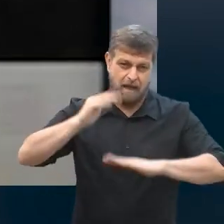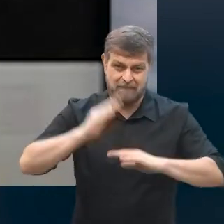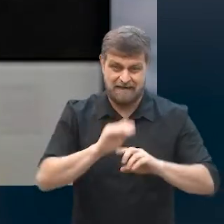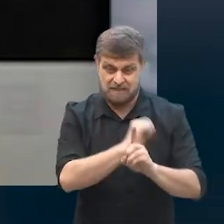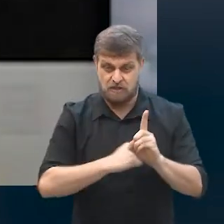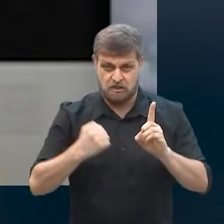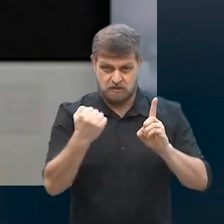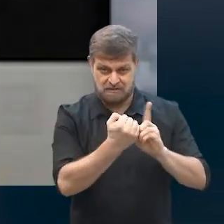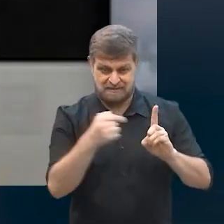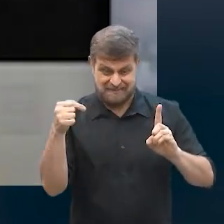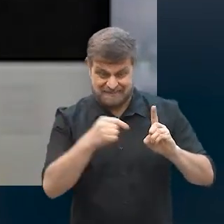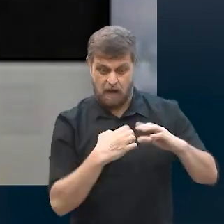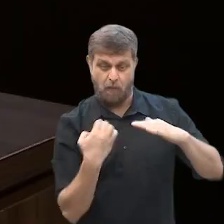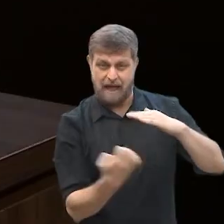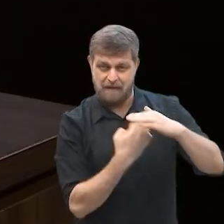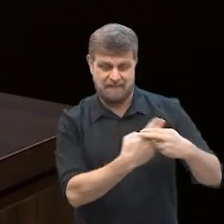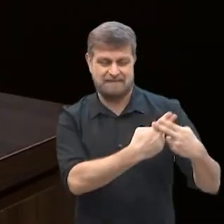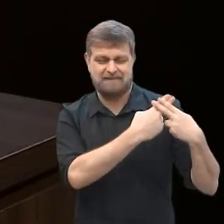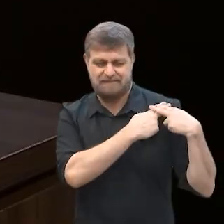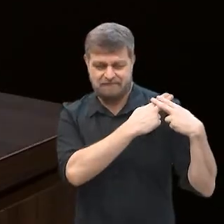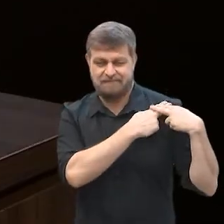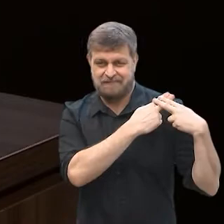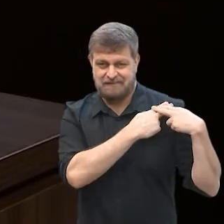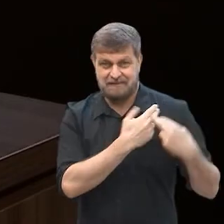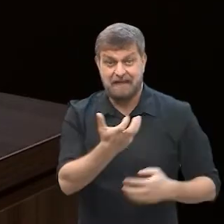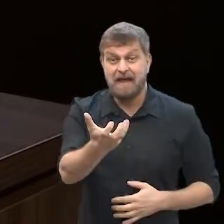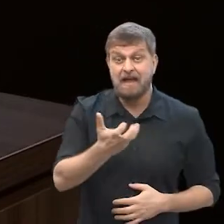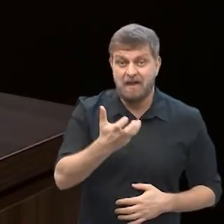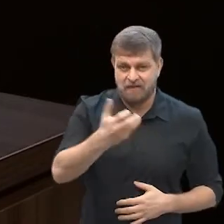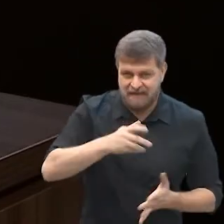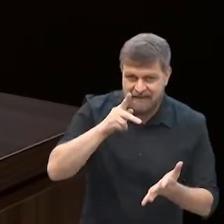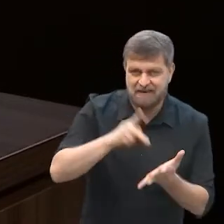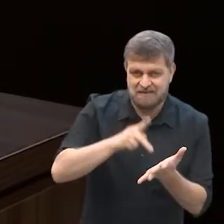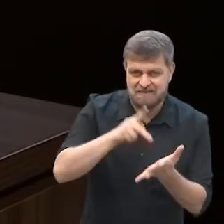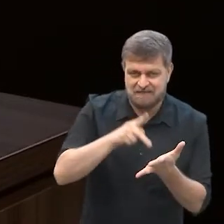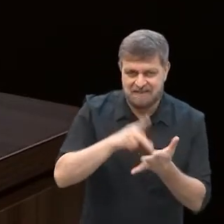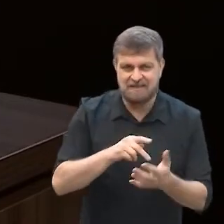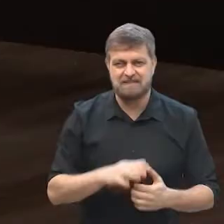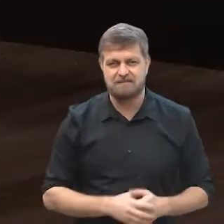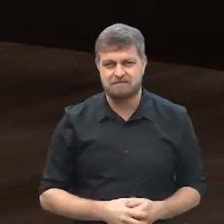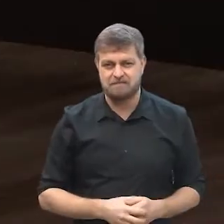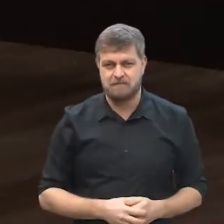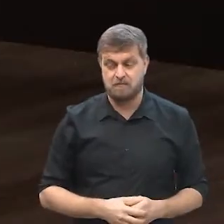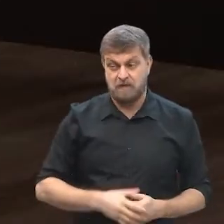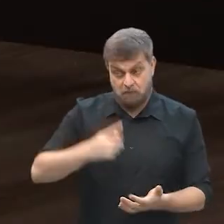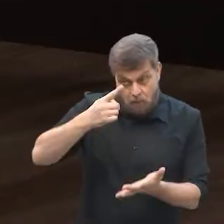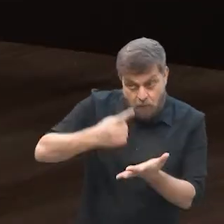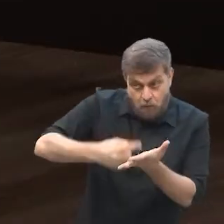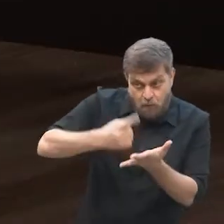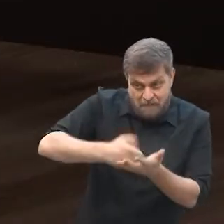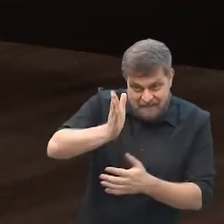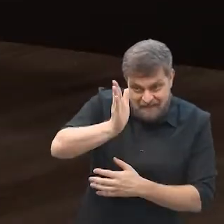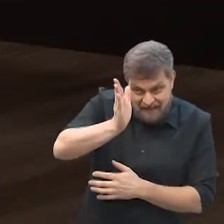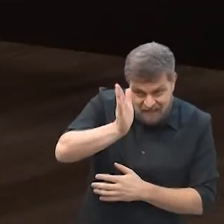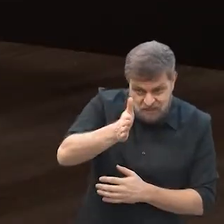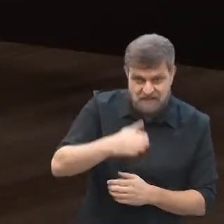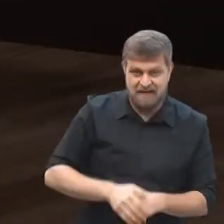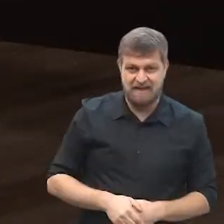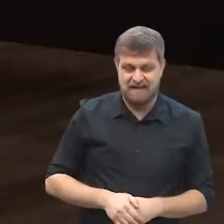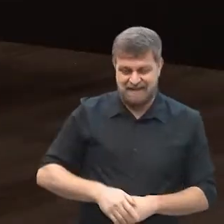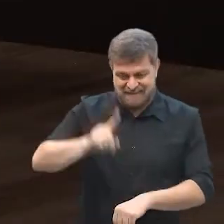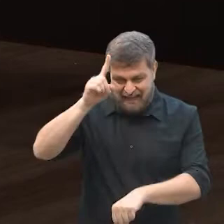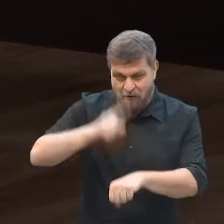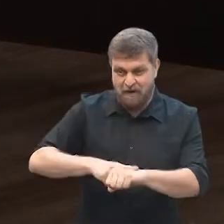social de uma empresa, para mim, é fundamental, e eu quero muito, né, sobre esse aspecto. Então a gente já marca aqui, Rodrigo, que quando